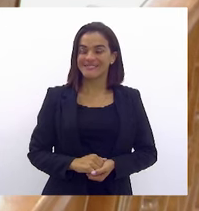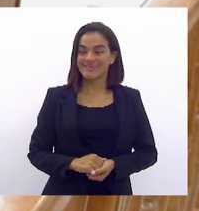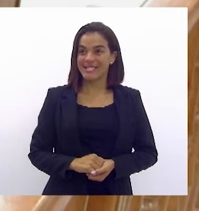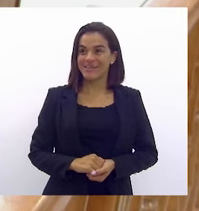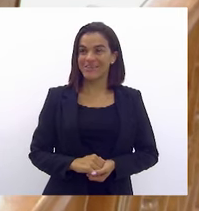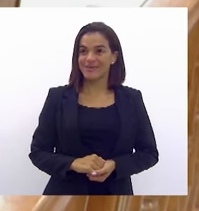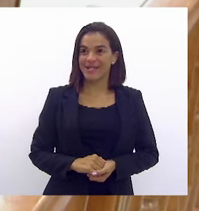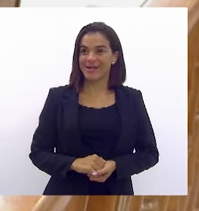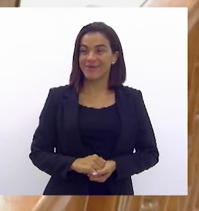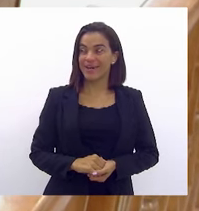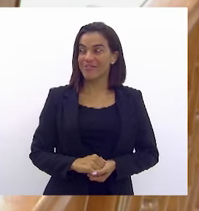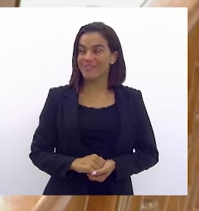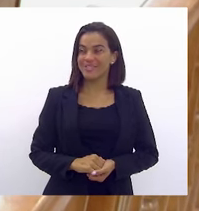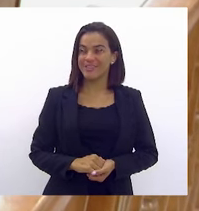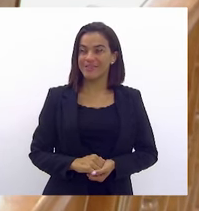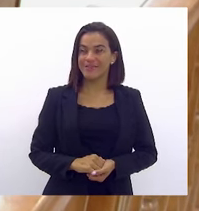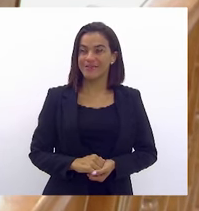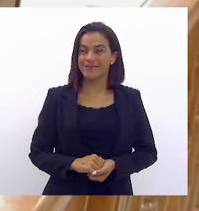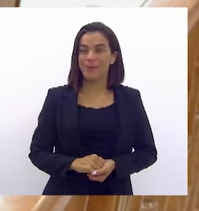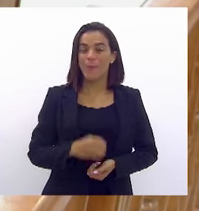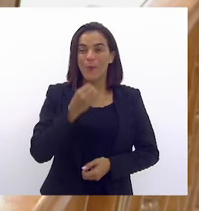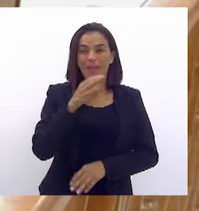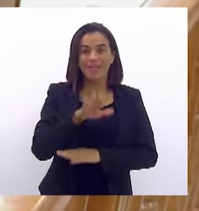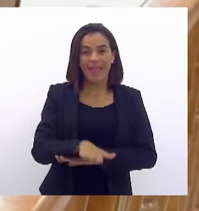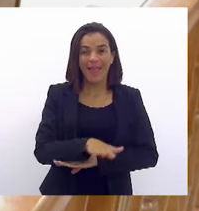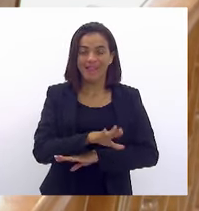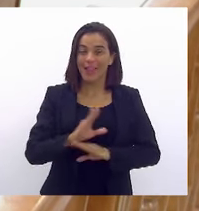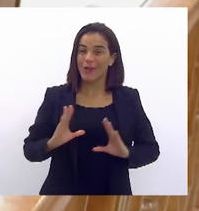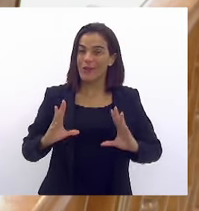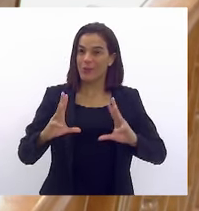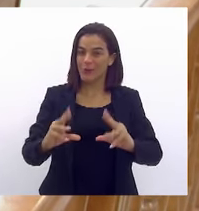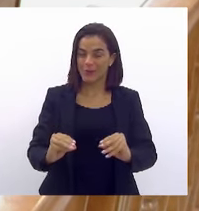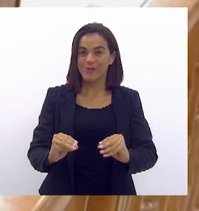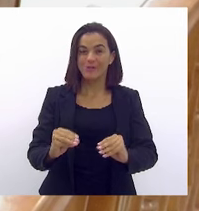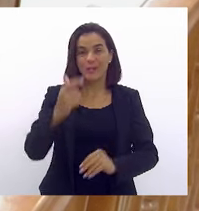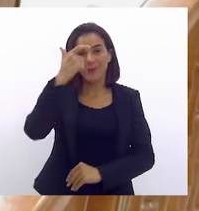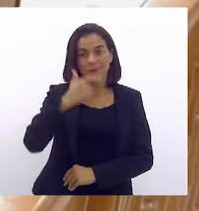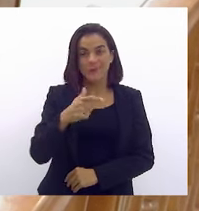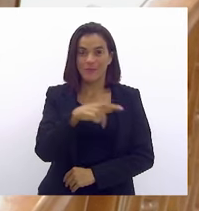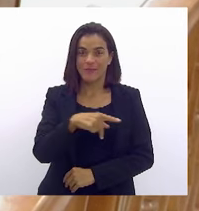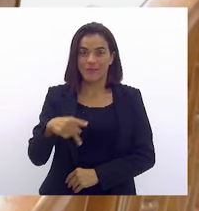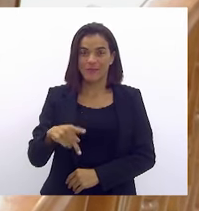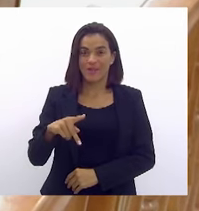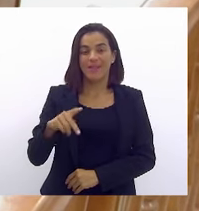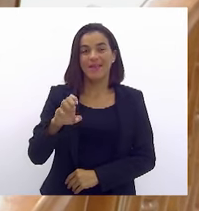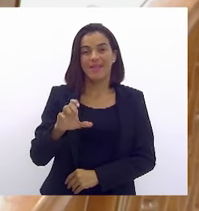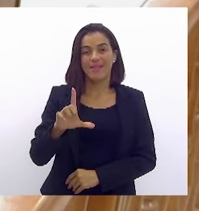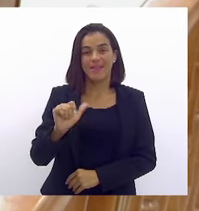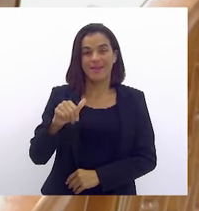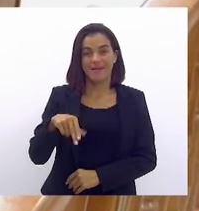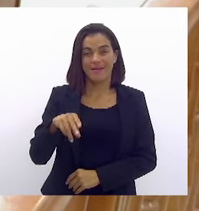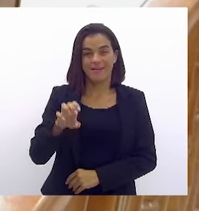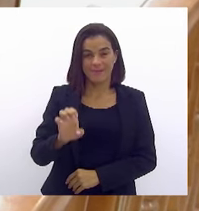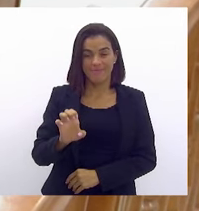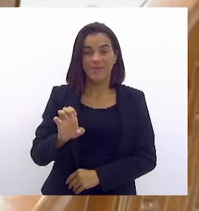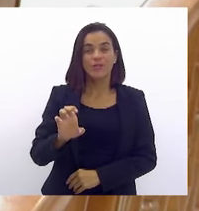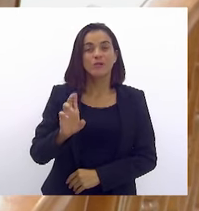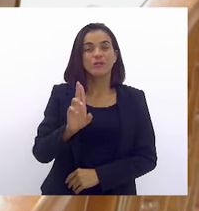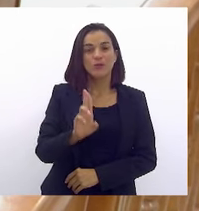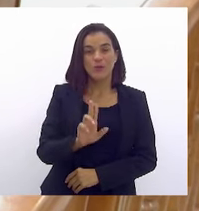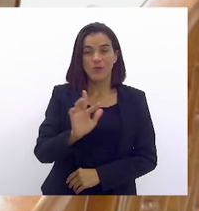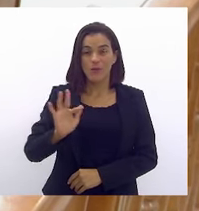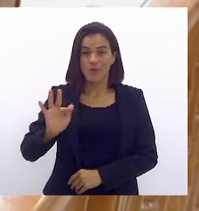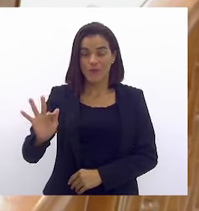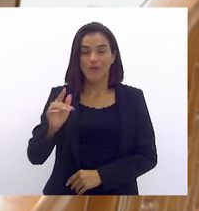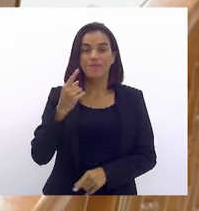Olá, boa tarde a todos, a todos e todas, né? Eu sou a professora Elaine Carvalho, sou do Instituto Federal Fluminense, aqui do Campus Avançado